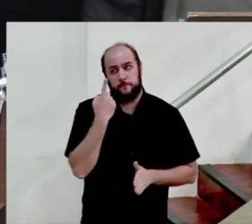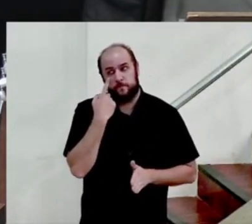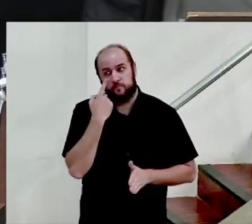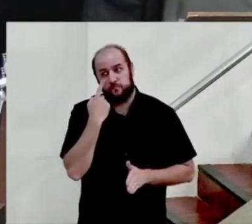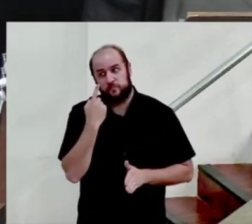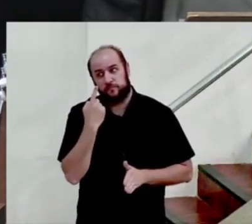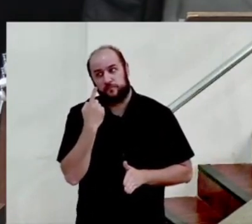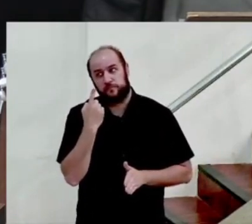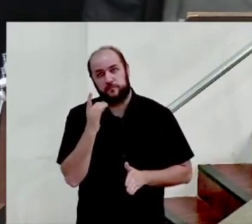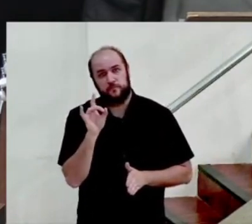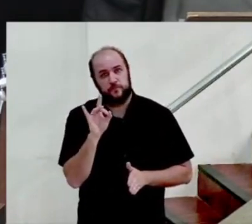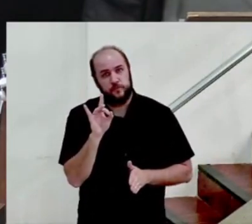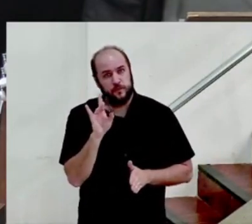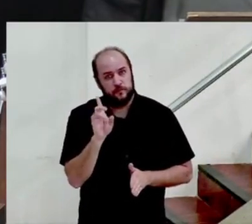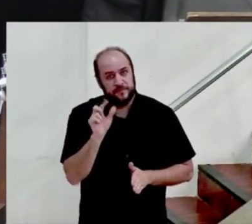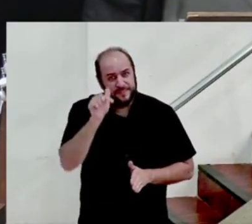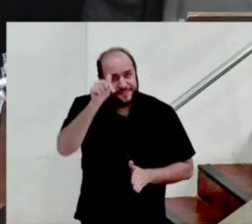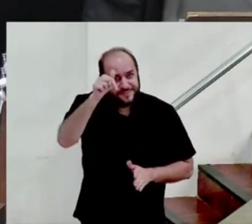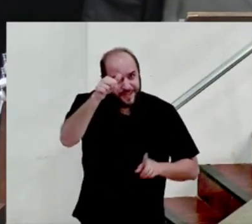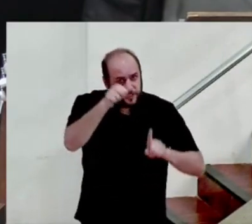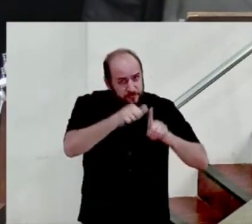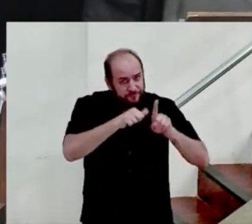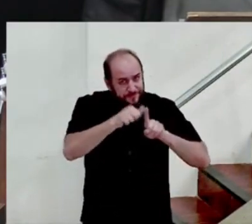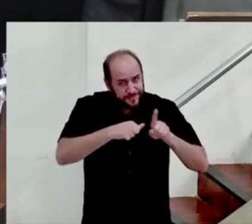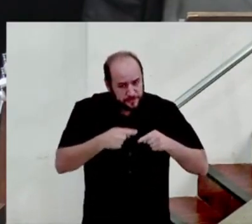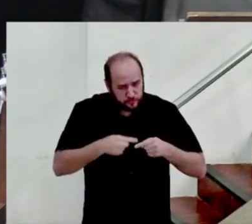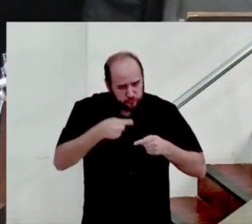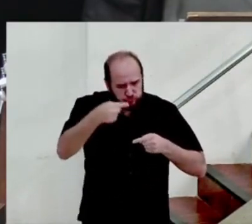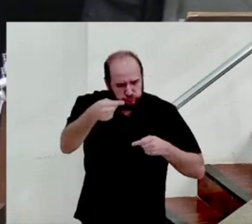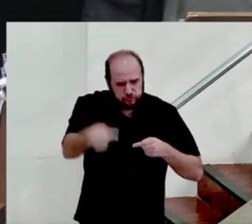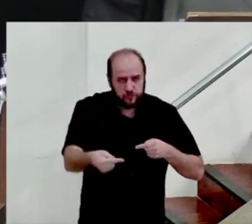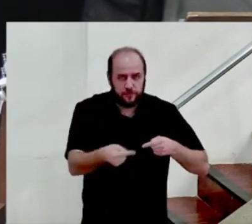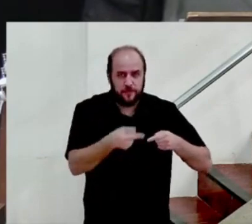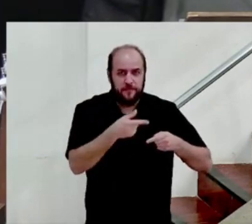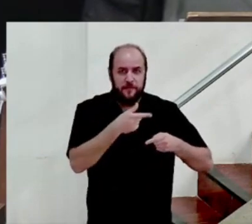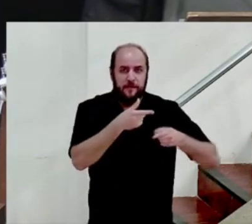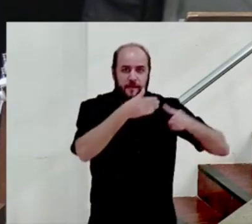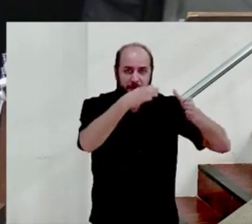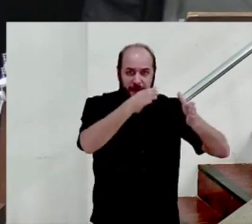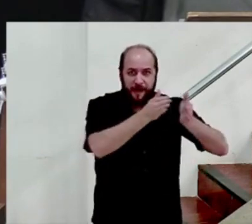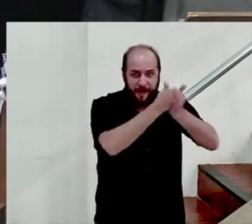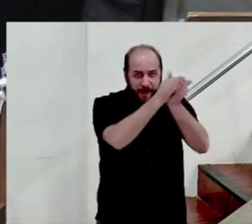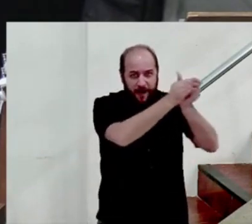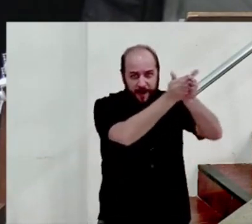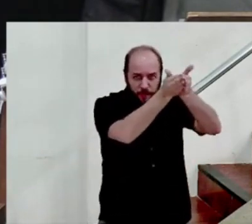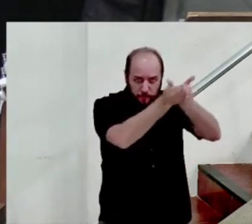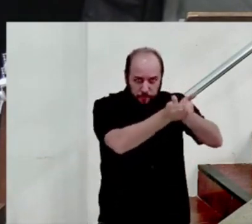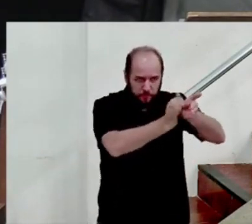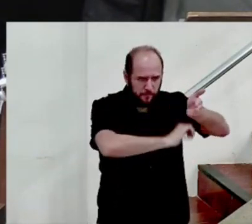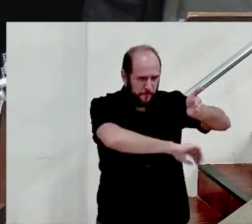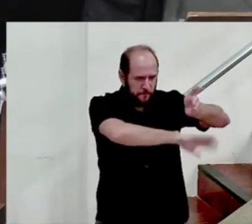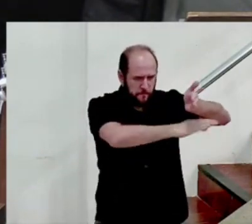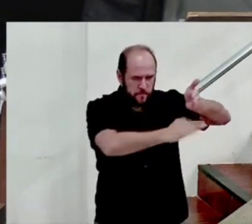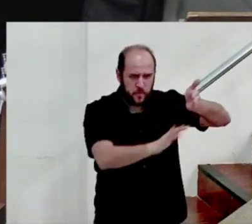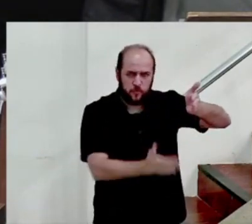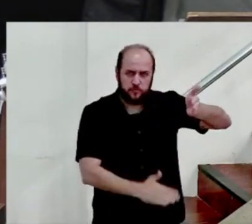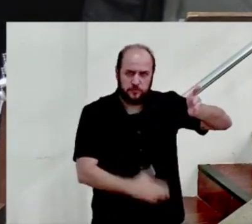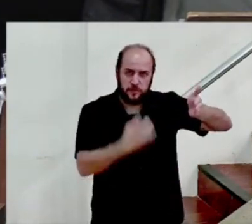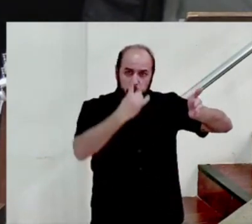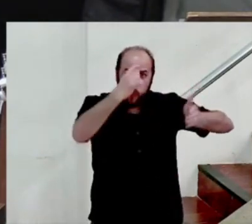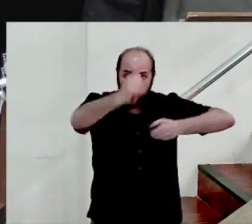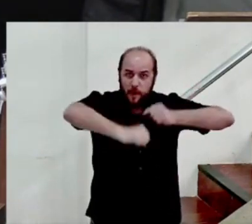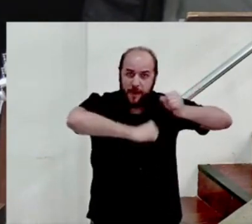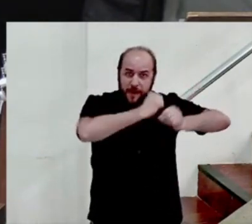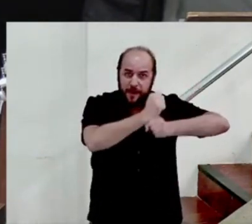que somente no 7º mês, então, a arca pousou sobre as montanhas. E depois de muito tempo, mais de um ano,